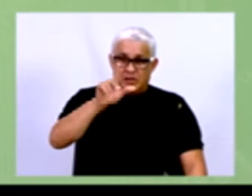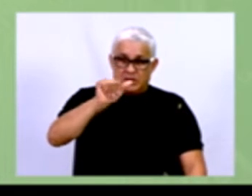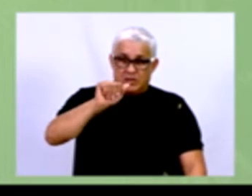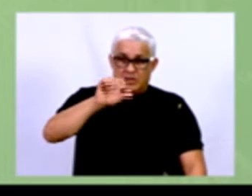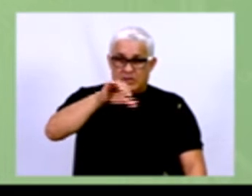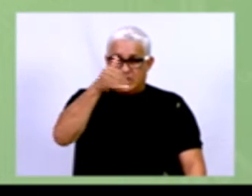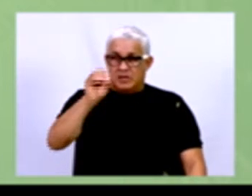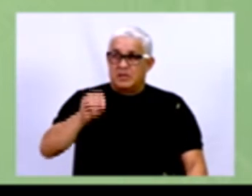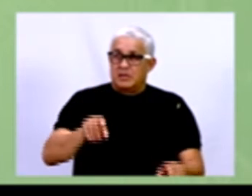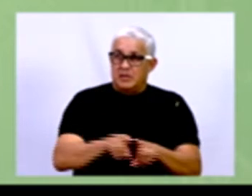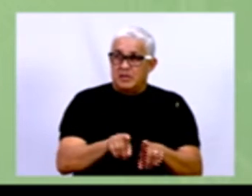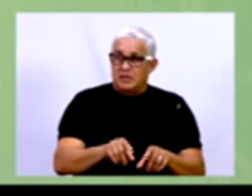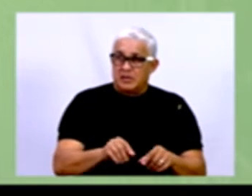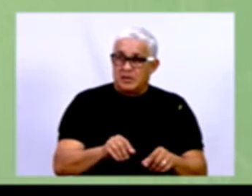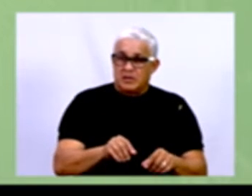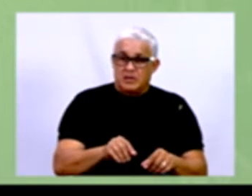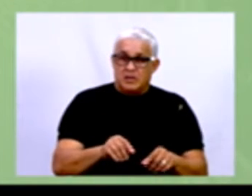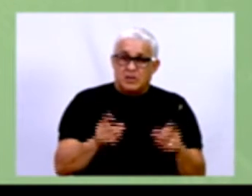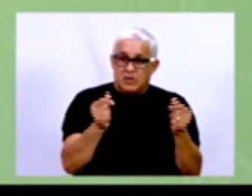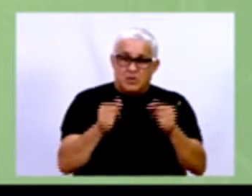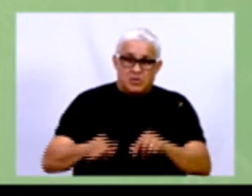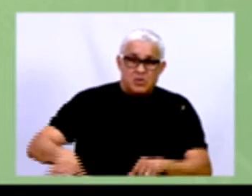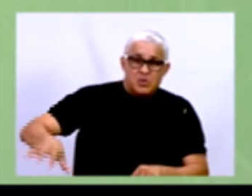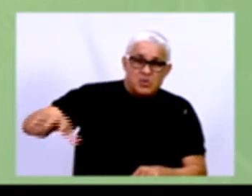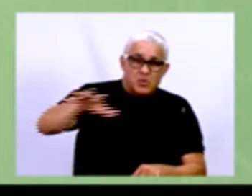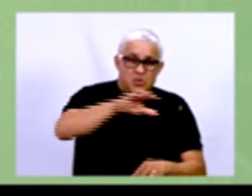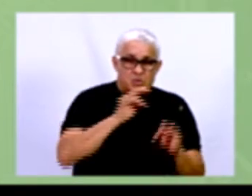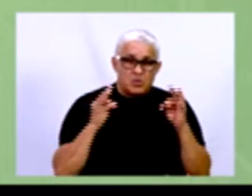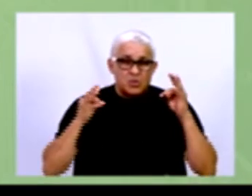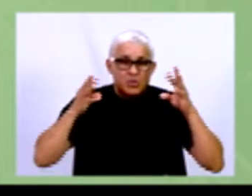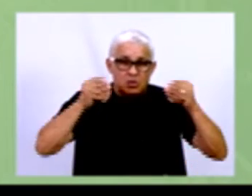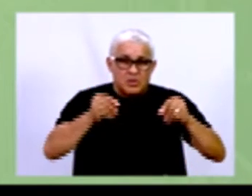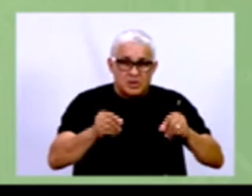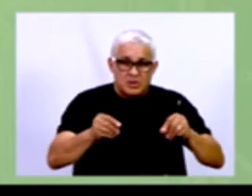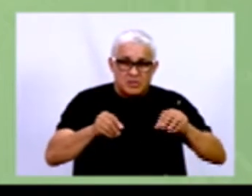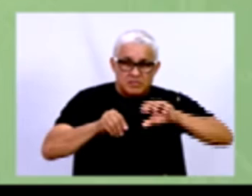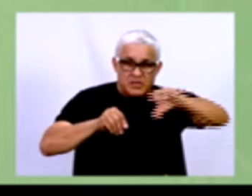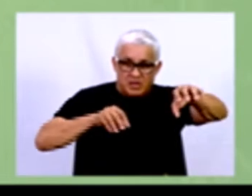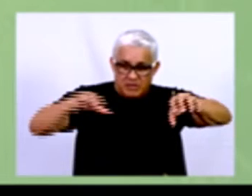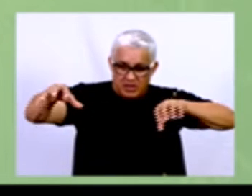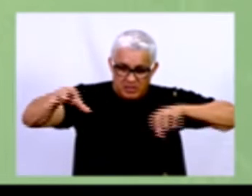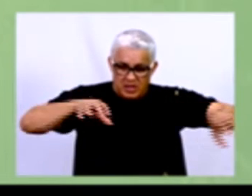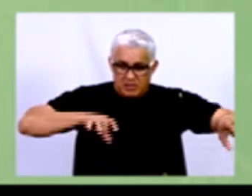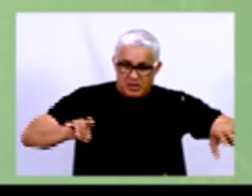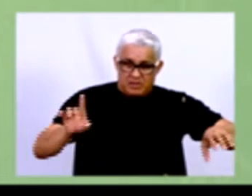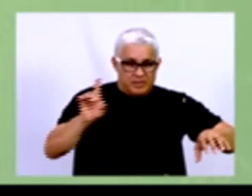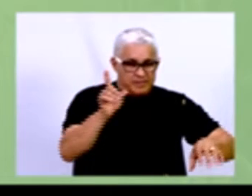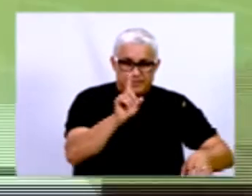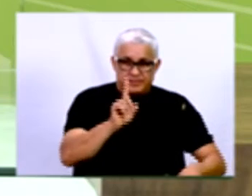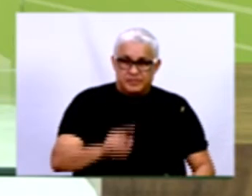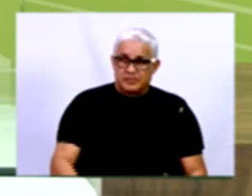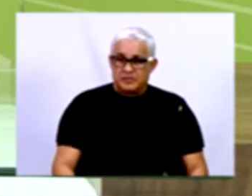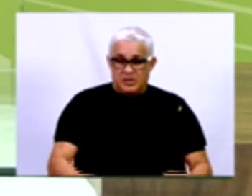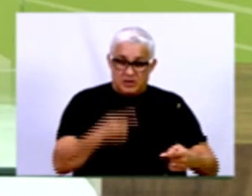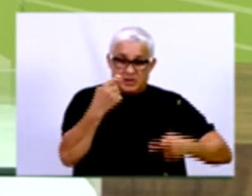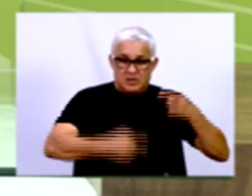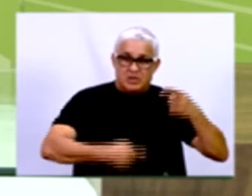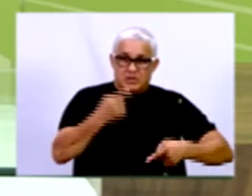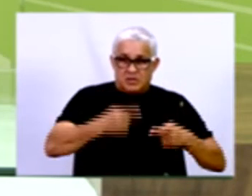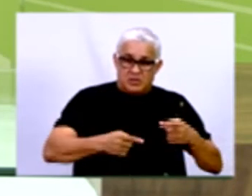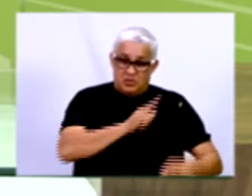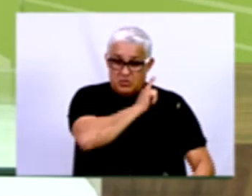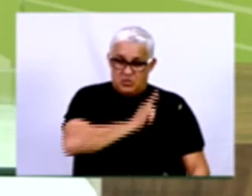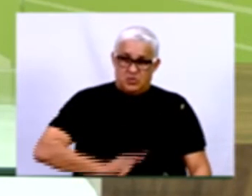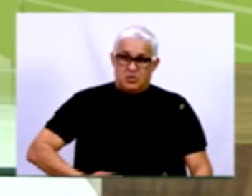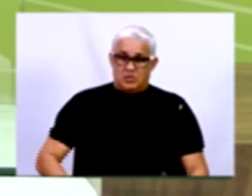portanto, é a economia como um todo, e não as suas partes consideradas individualmente. Quando a gente vai discutir no nível de